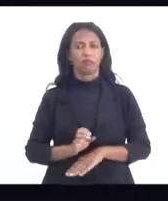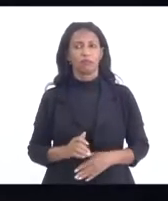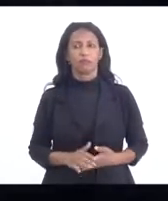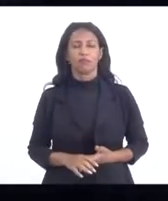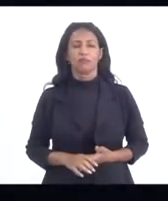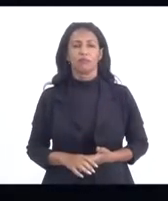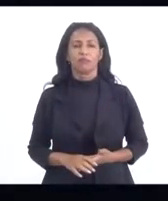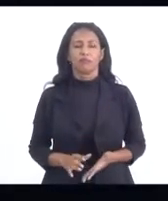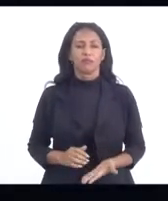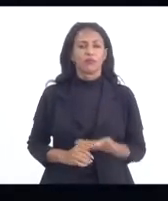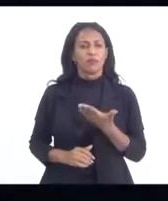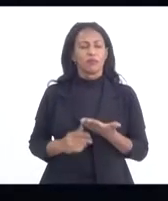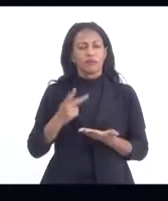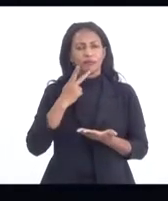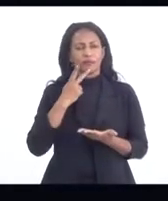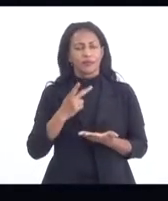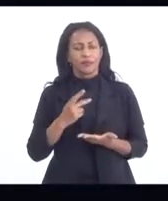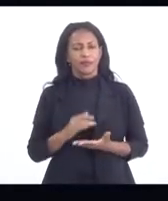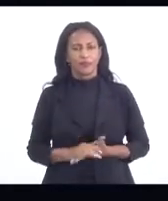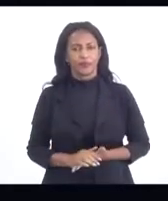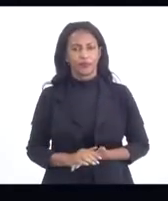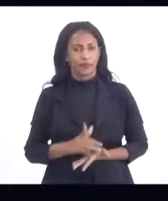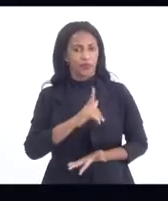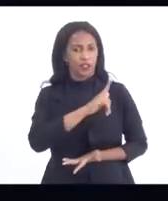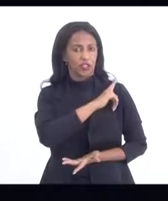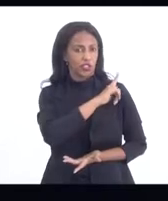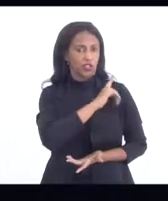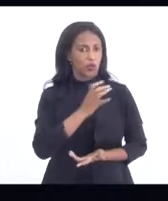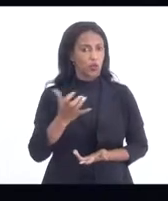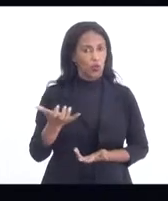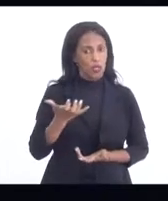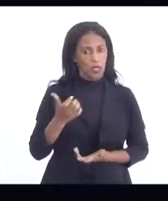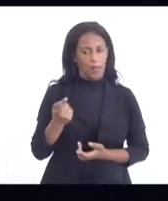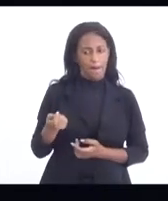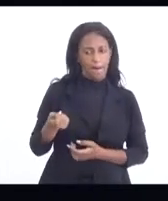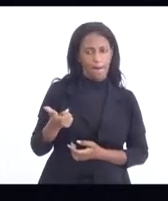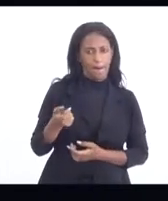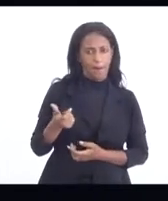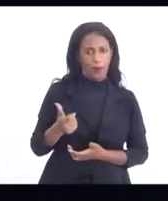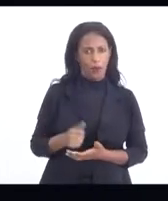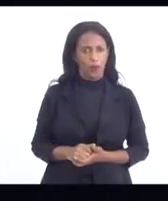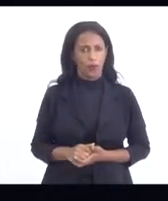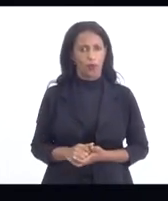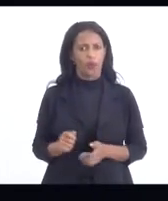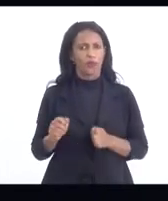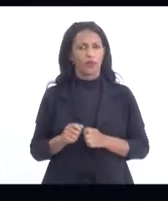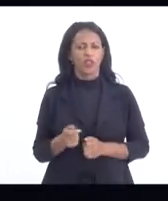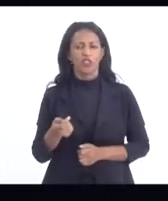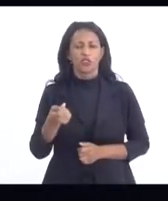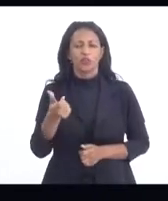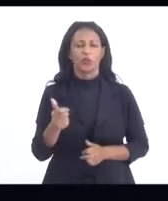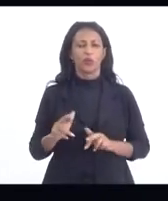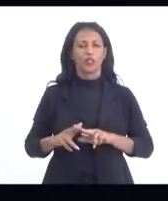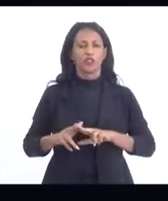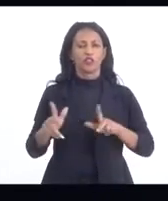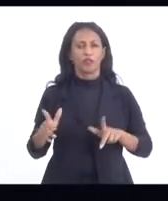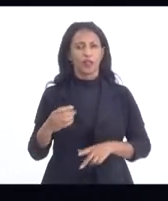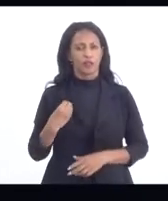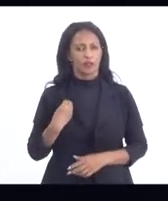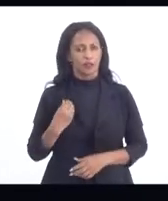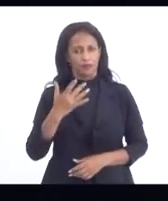e ele falou assim: gestor que quer pouco faz pouca diferença na vida das